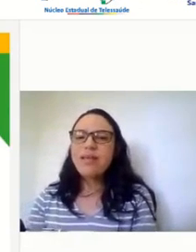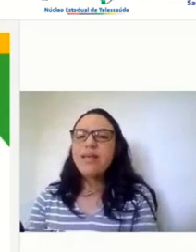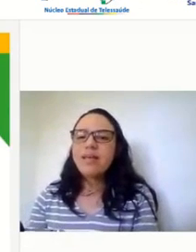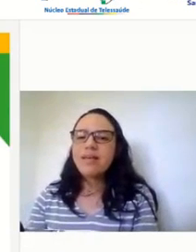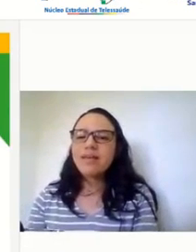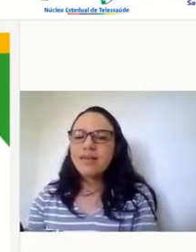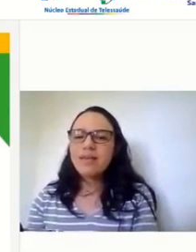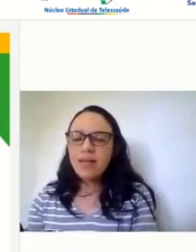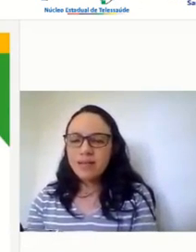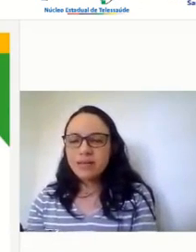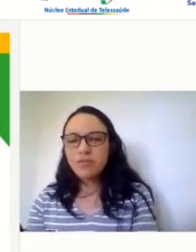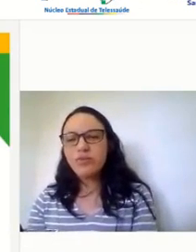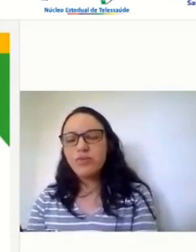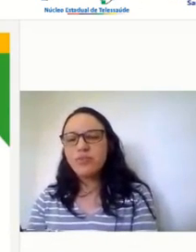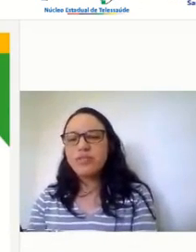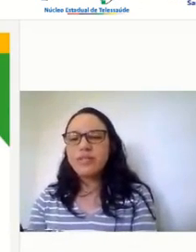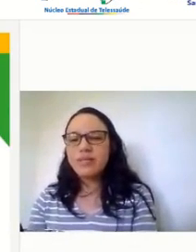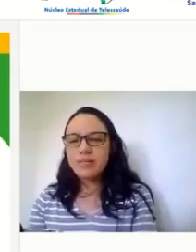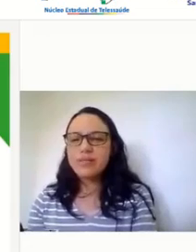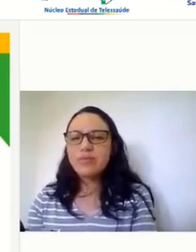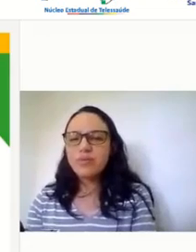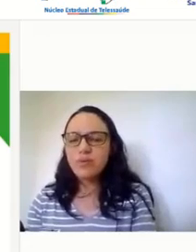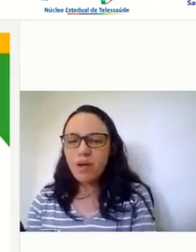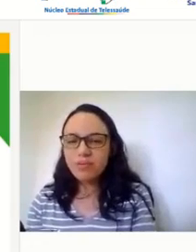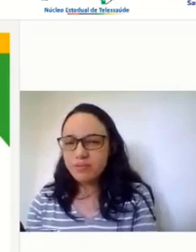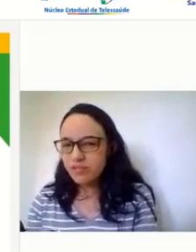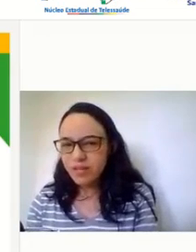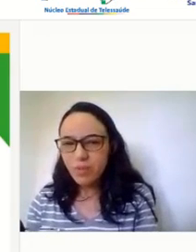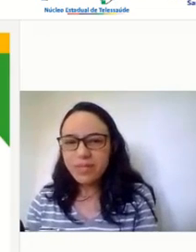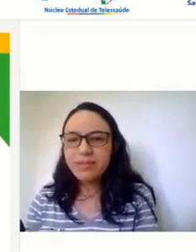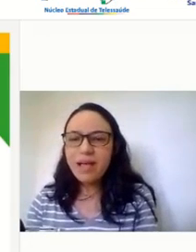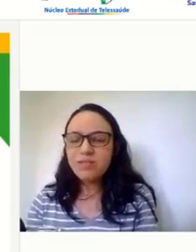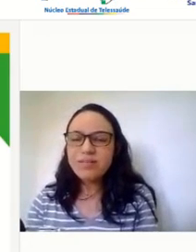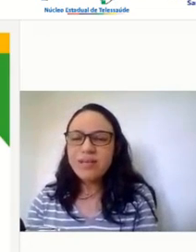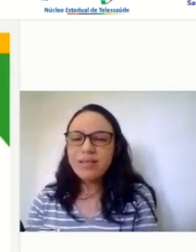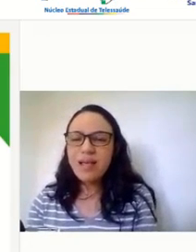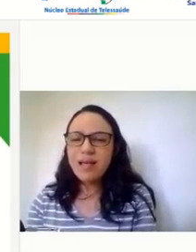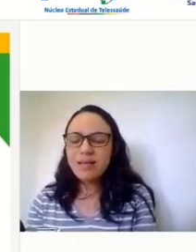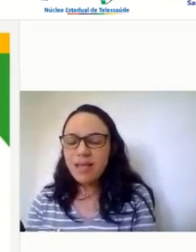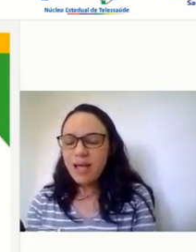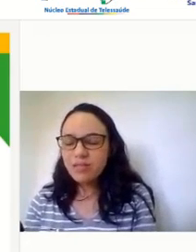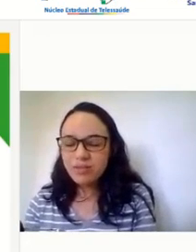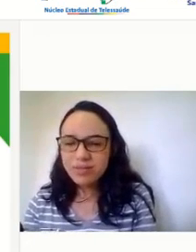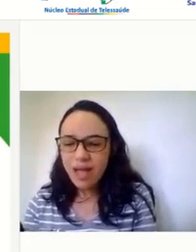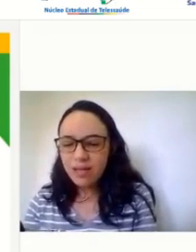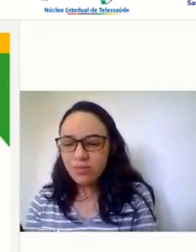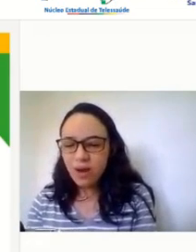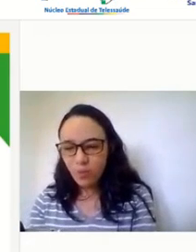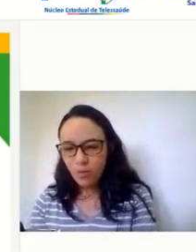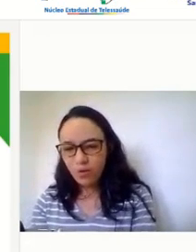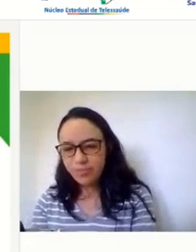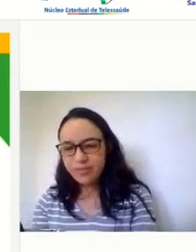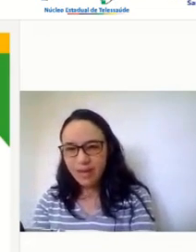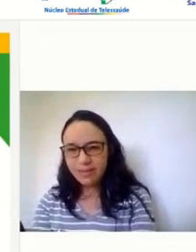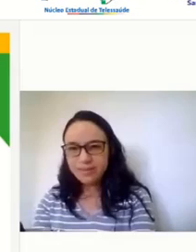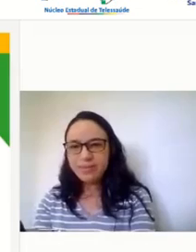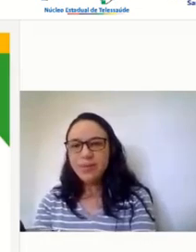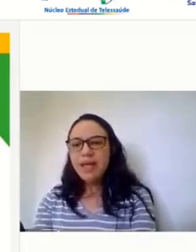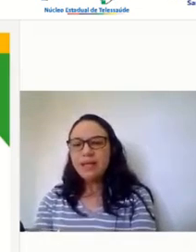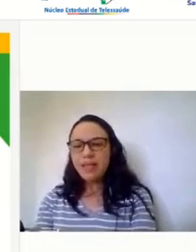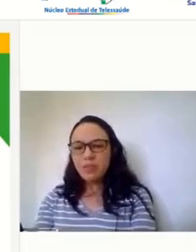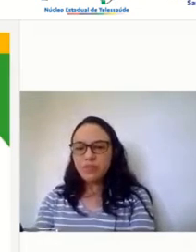desculpa geralmente está associada associado novidade tem um fuzil